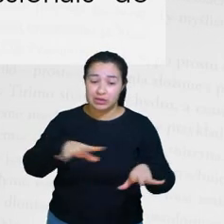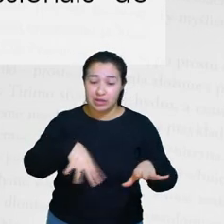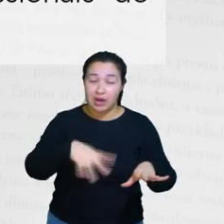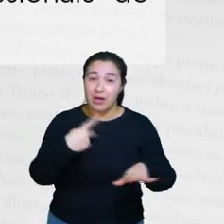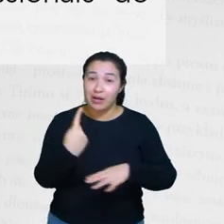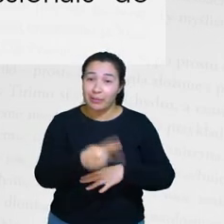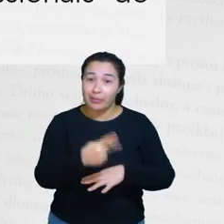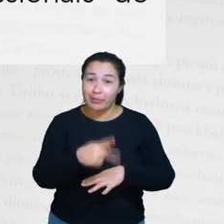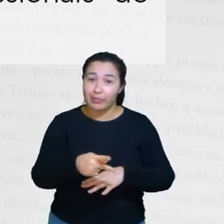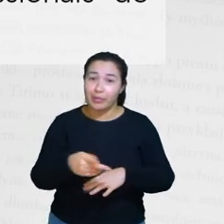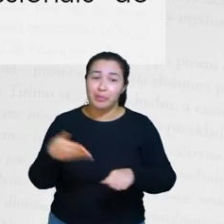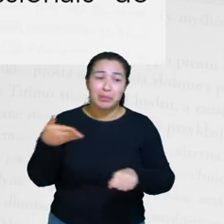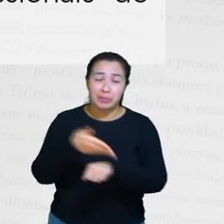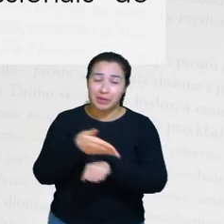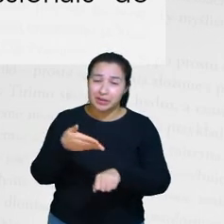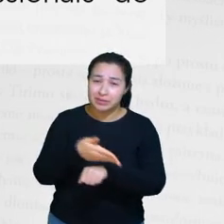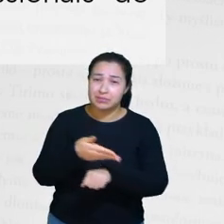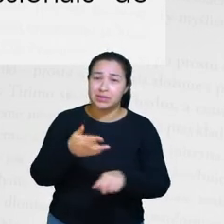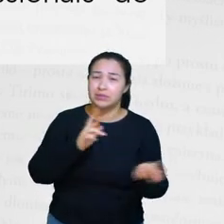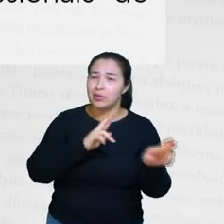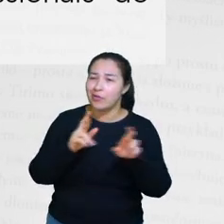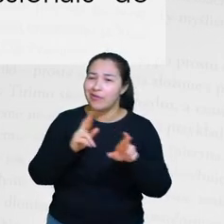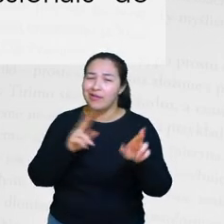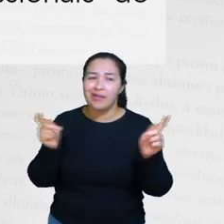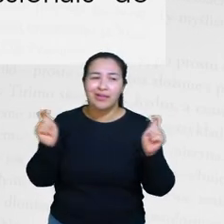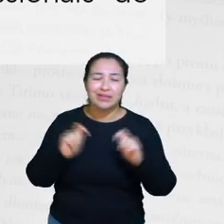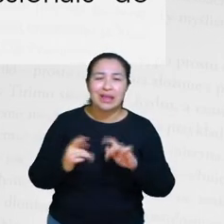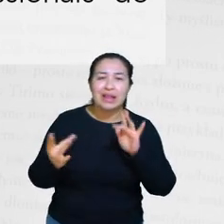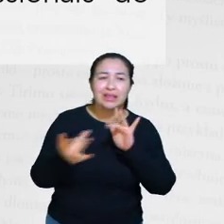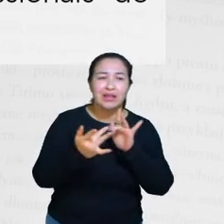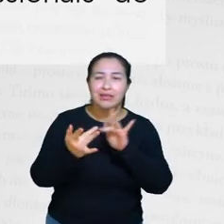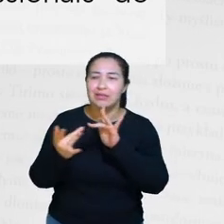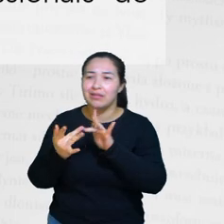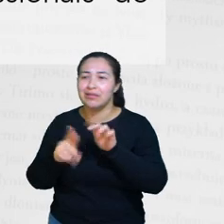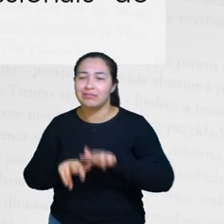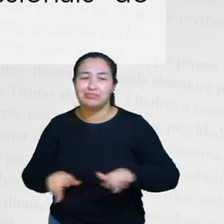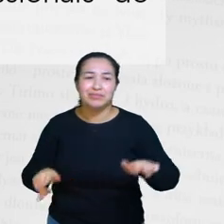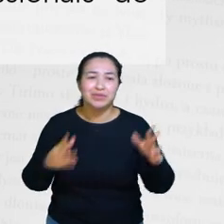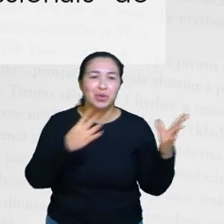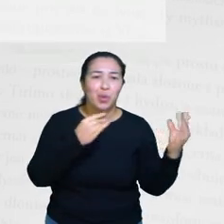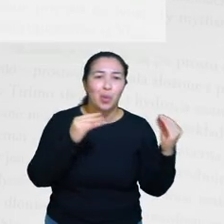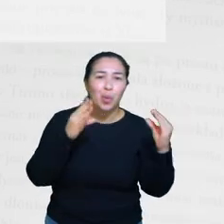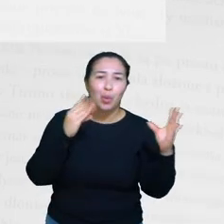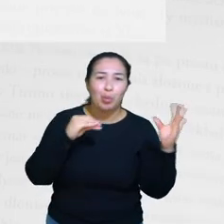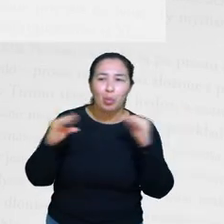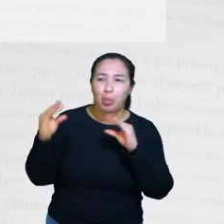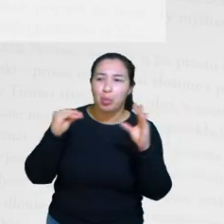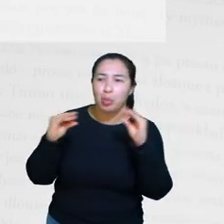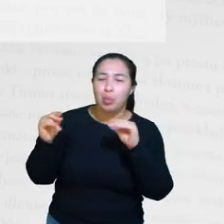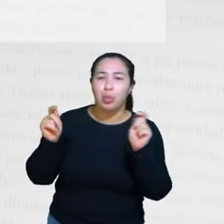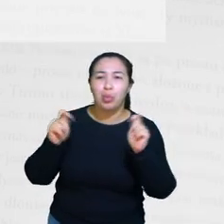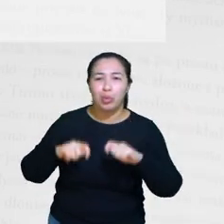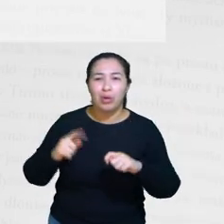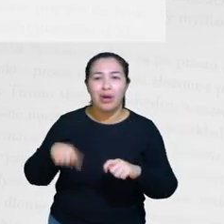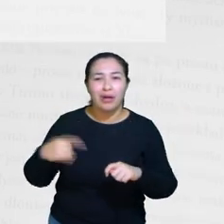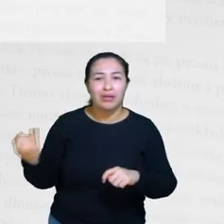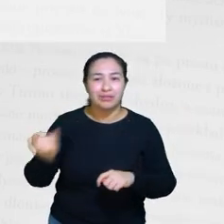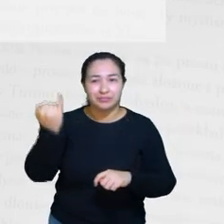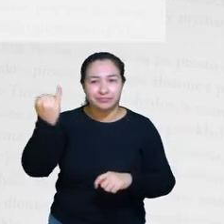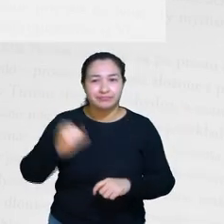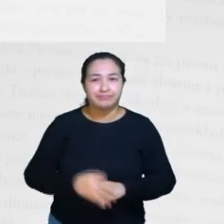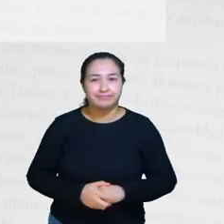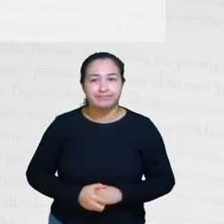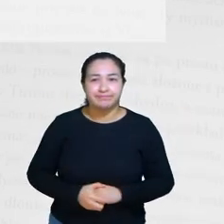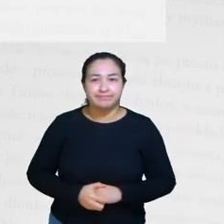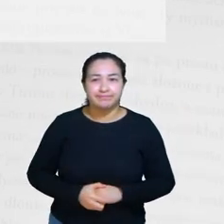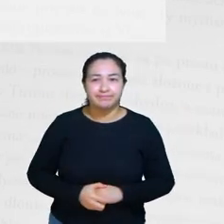aqui as os relacionamentos estão acontecendo e isso é muito importante ah a